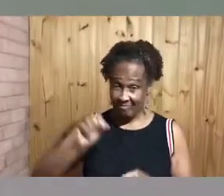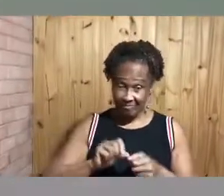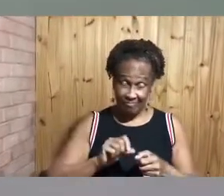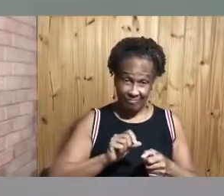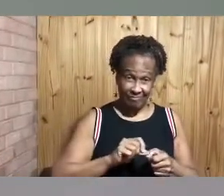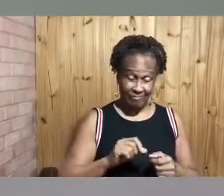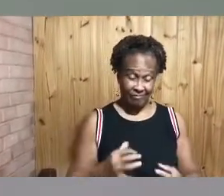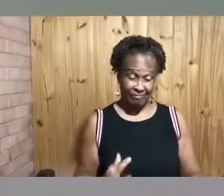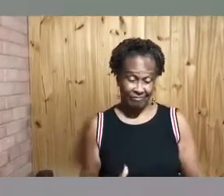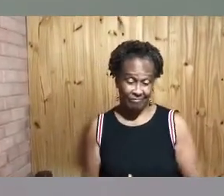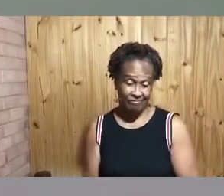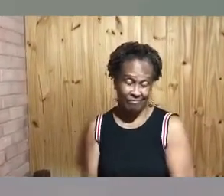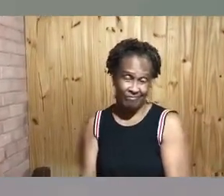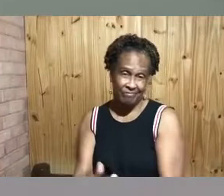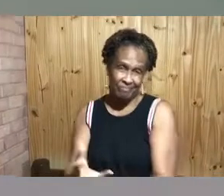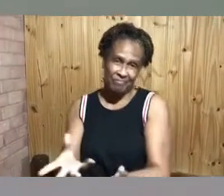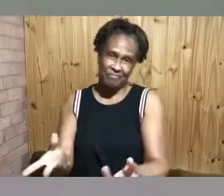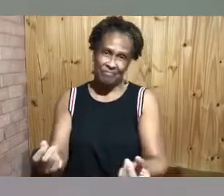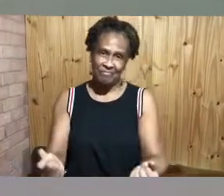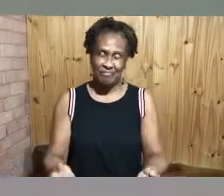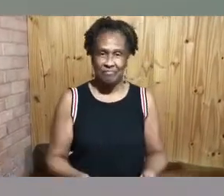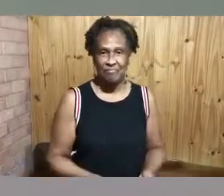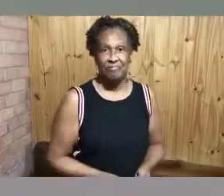Deus faz crescer o